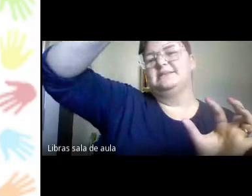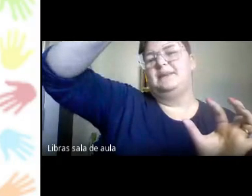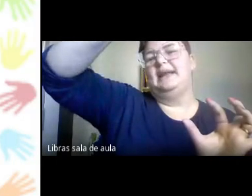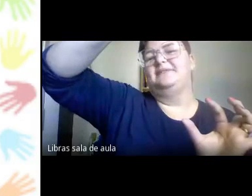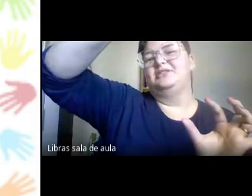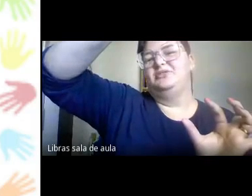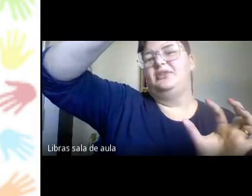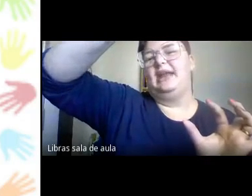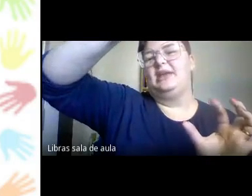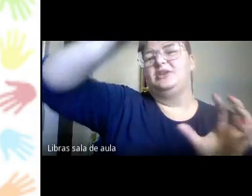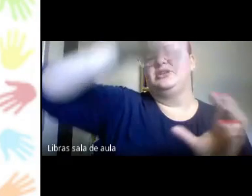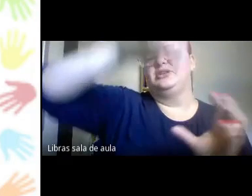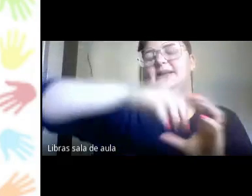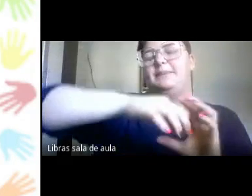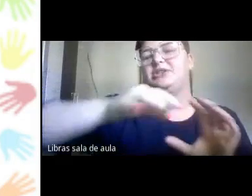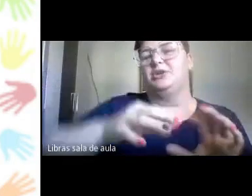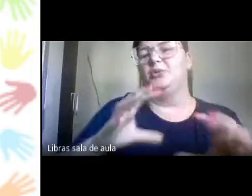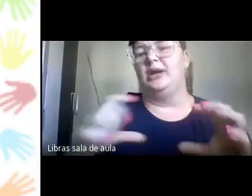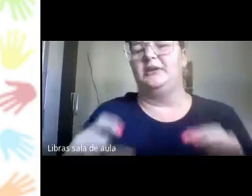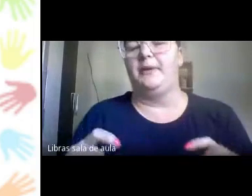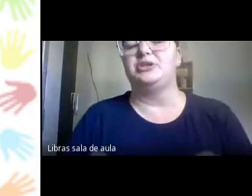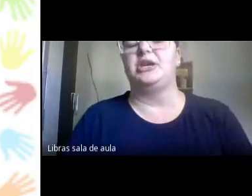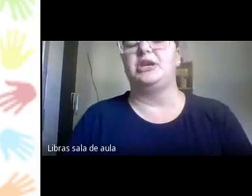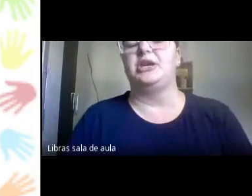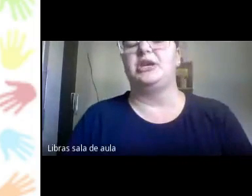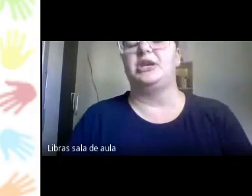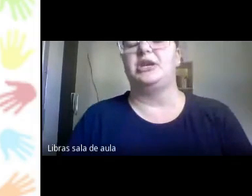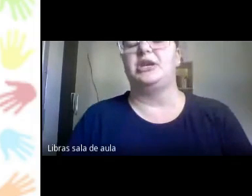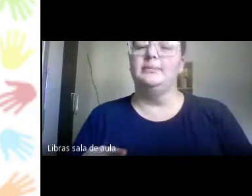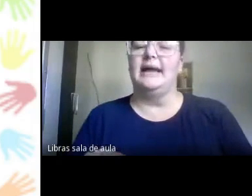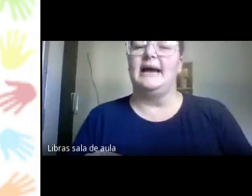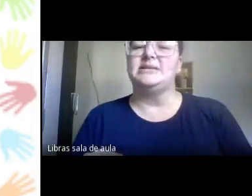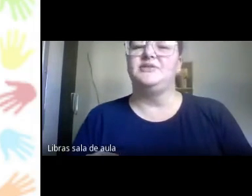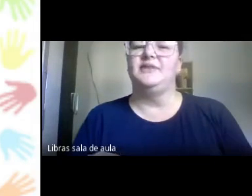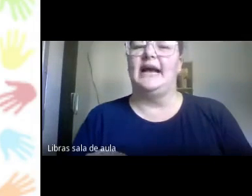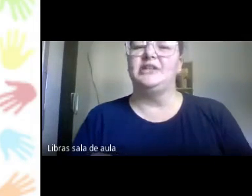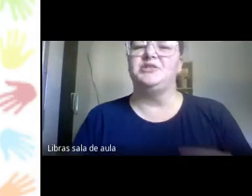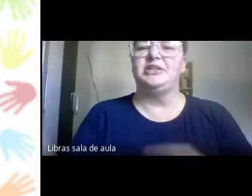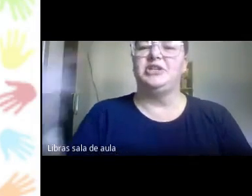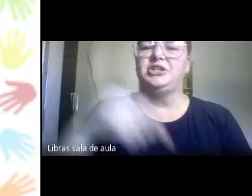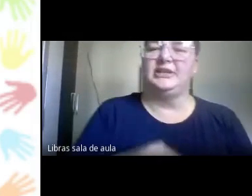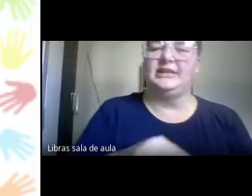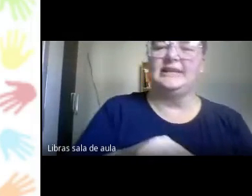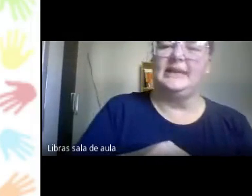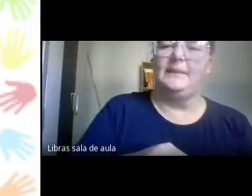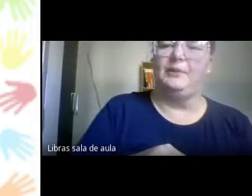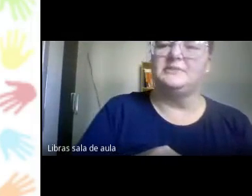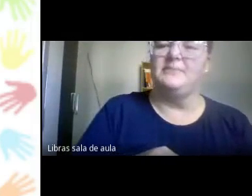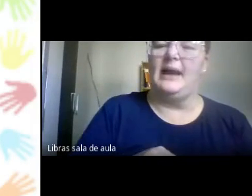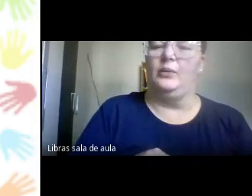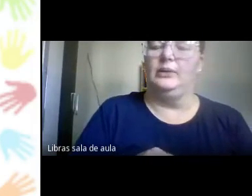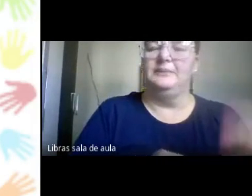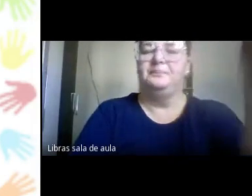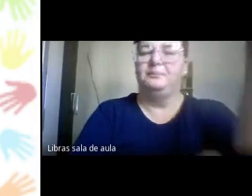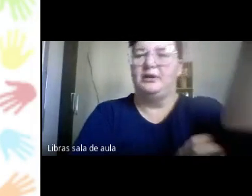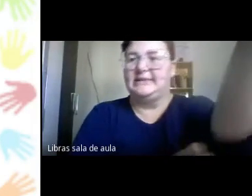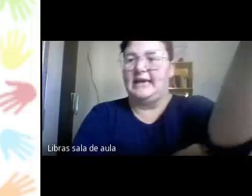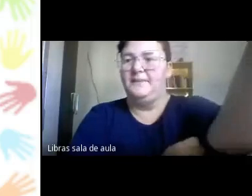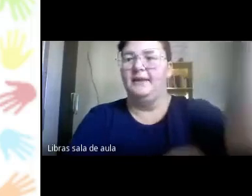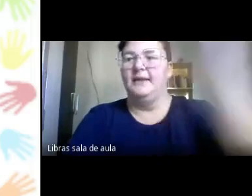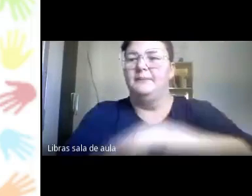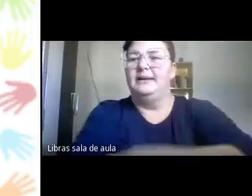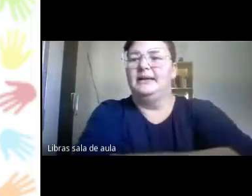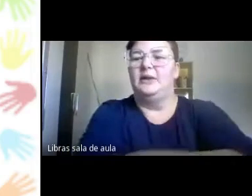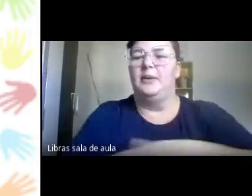formando as palavras diferentes a partir do rolinho de papel higiênico. Eu vou montar essa atividade para a gente trazer na próxima aula, pode